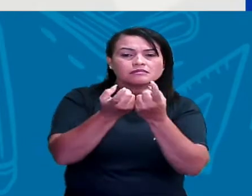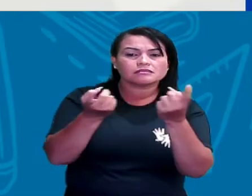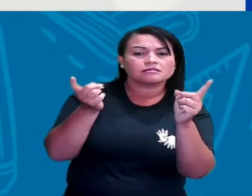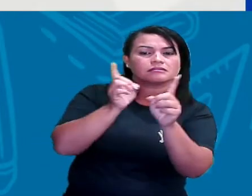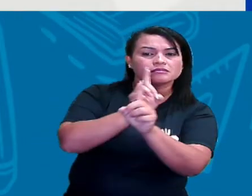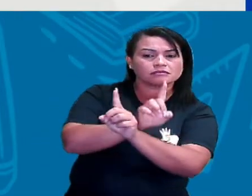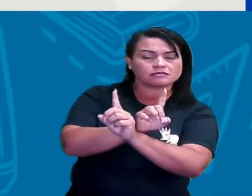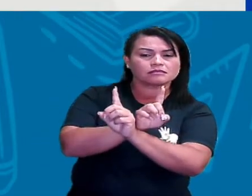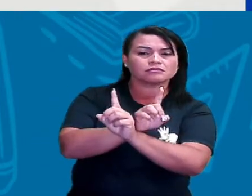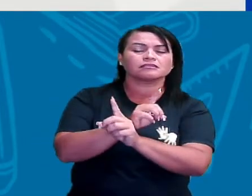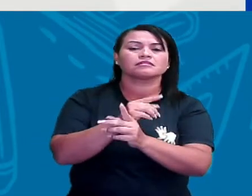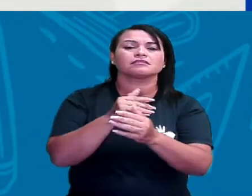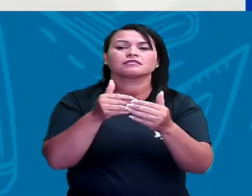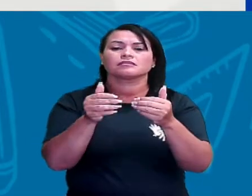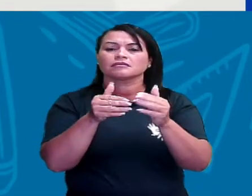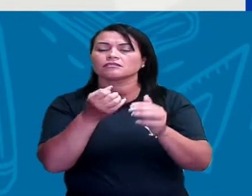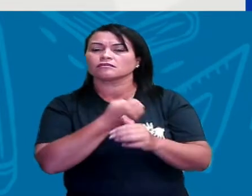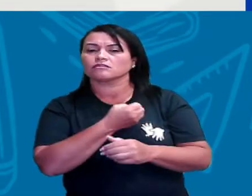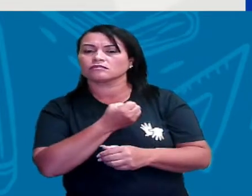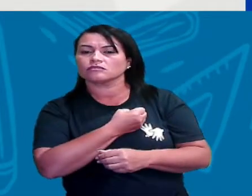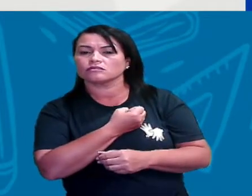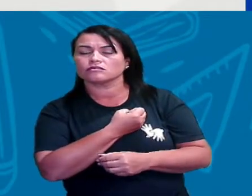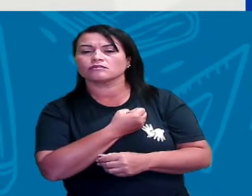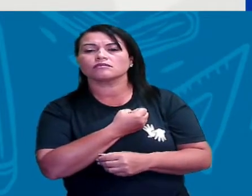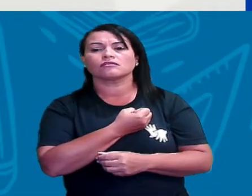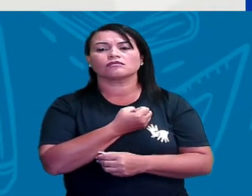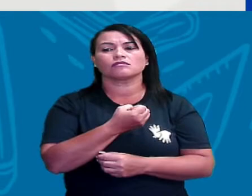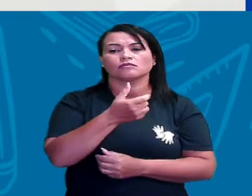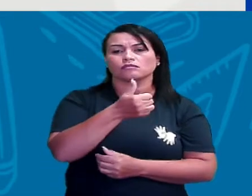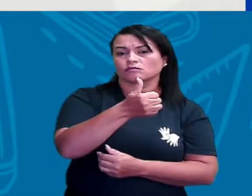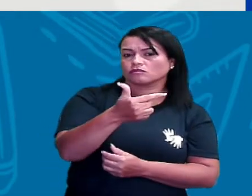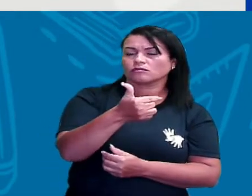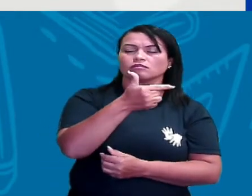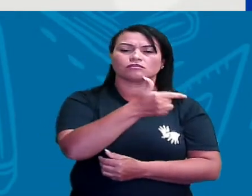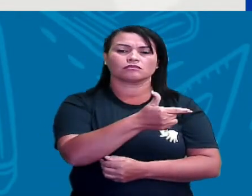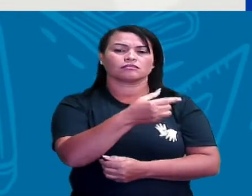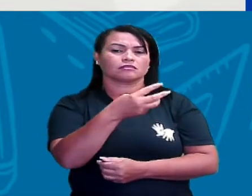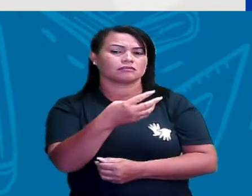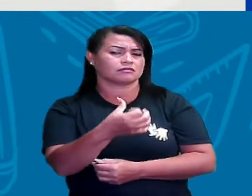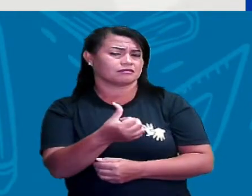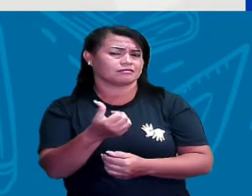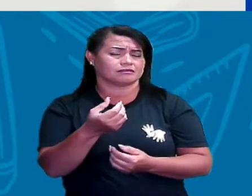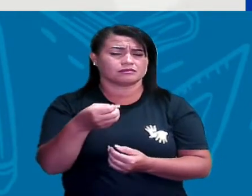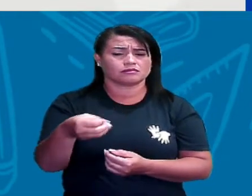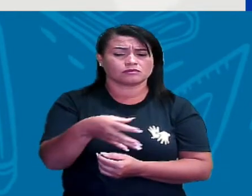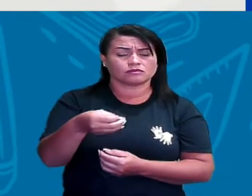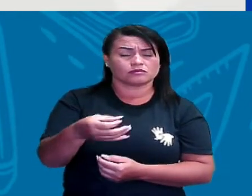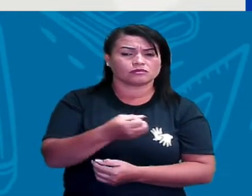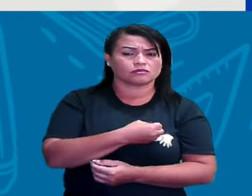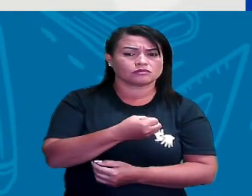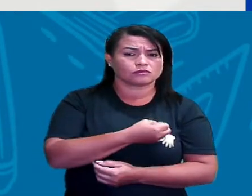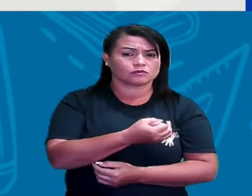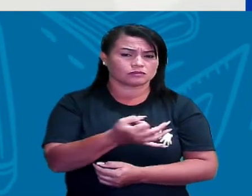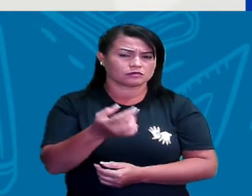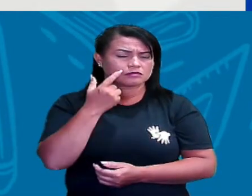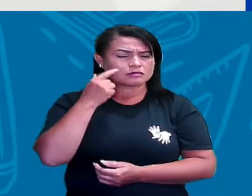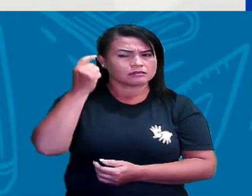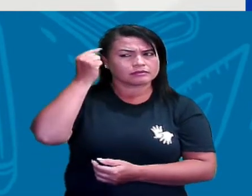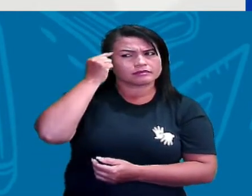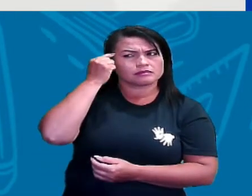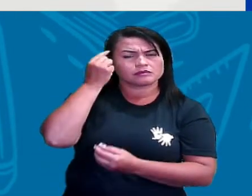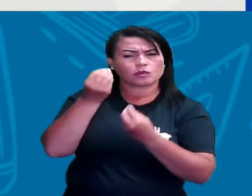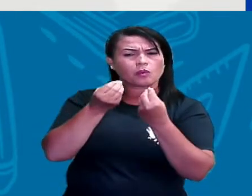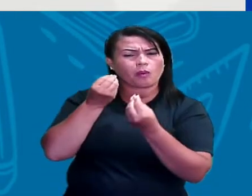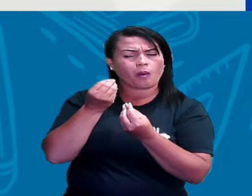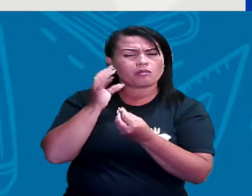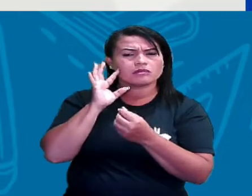de lugar, tanto o número 12 quanto o número 236, surgiram os novos números, né? Você deve estar se perguntando aí, né?